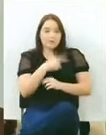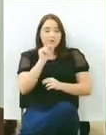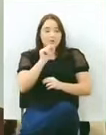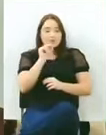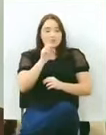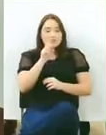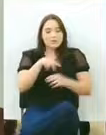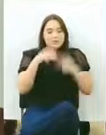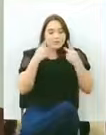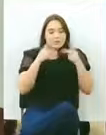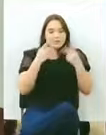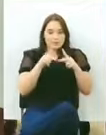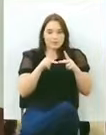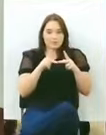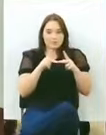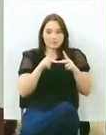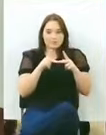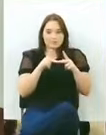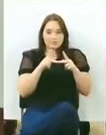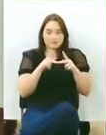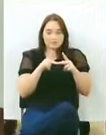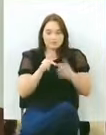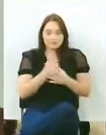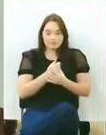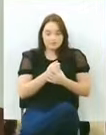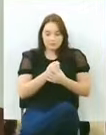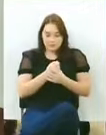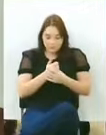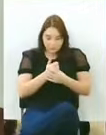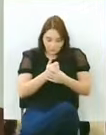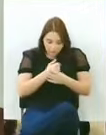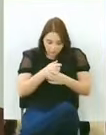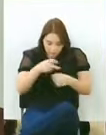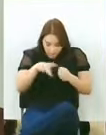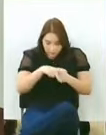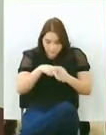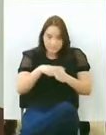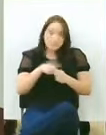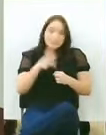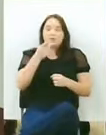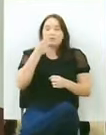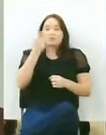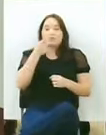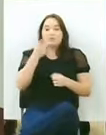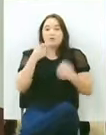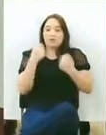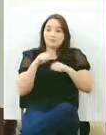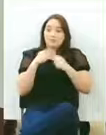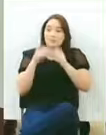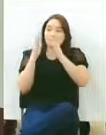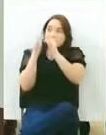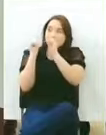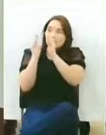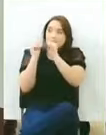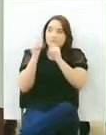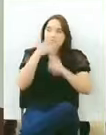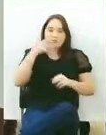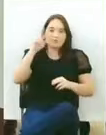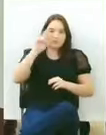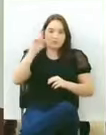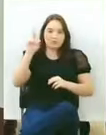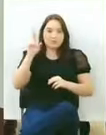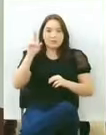a respeito do assunto. Ele é um rogo. Pedro começa dizendo, rogo-vos. Rogar